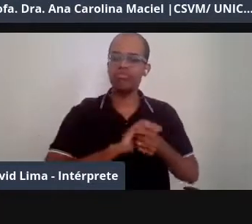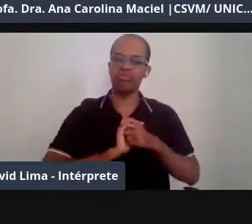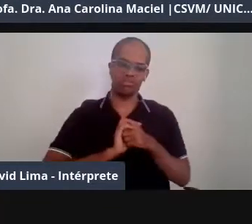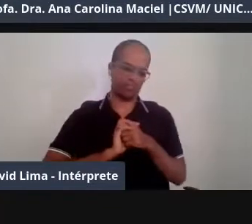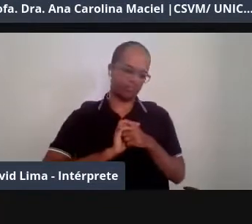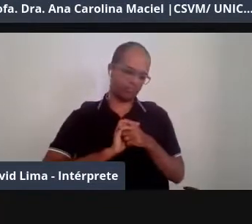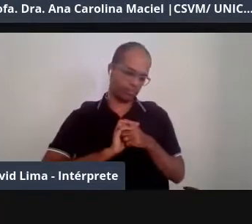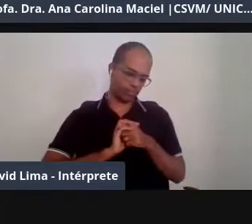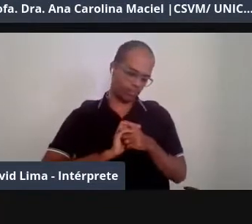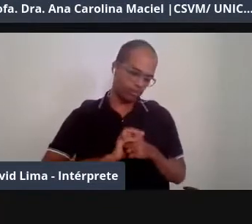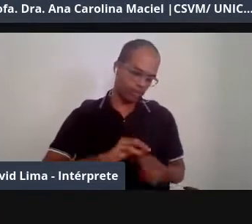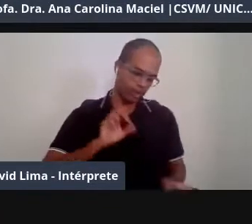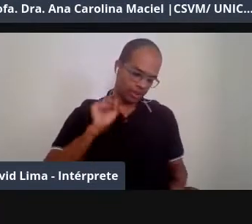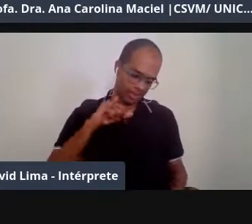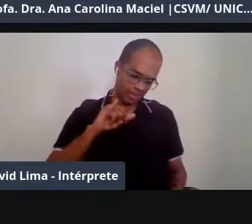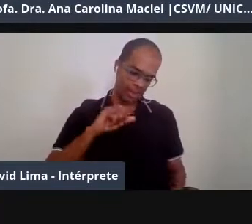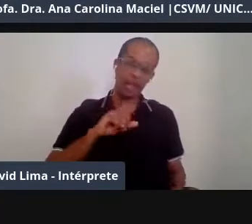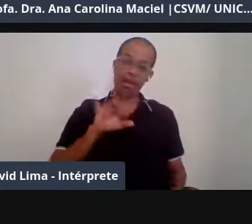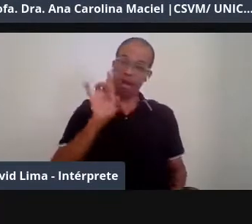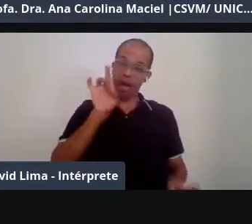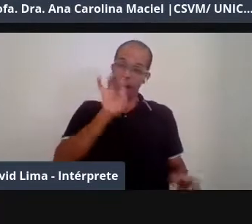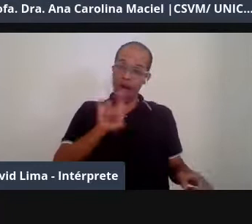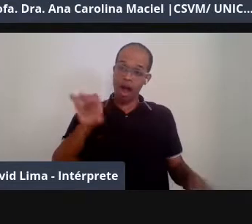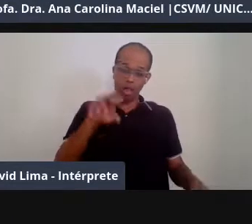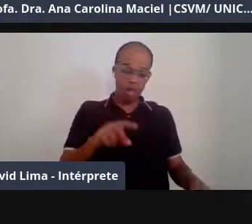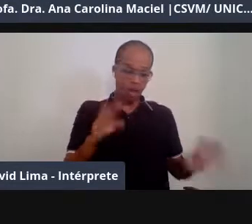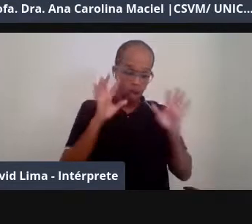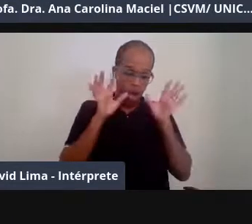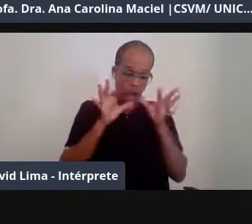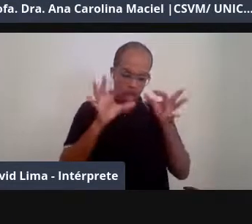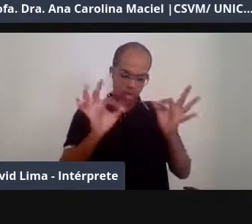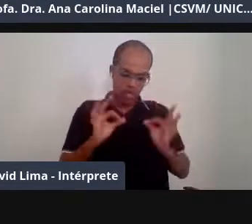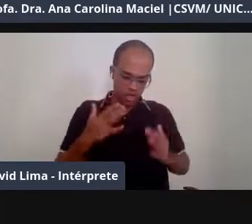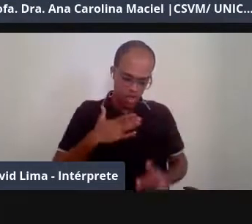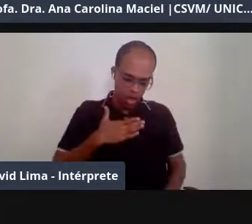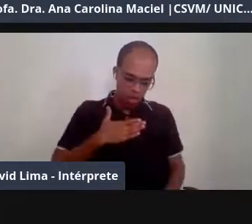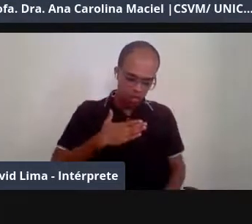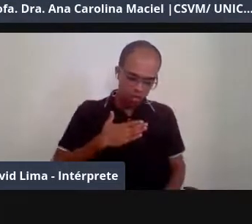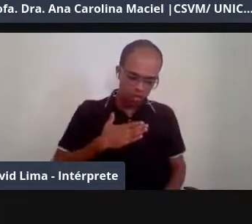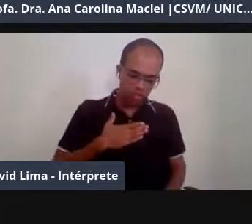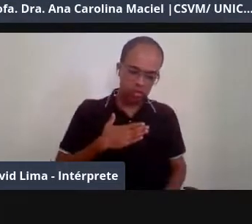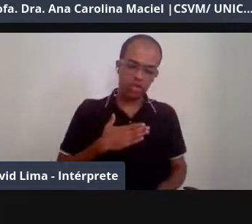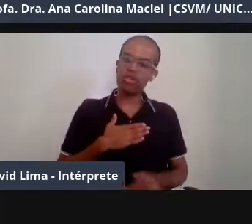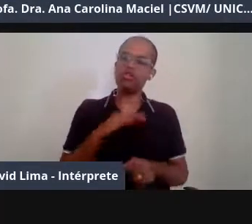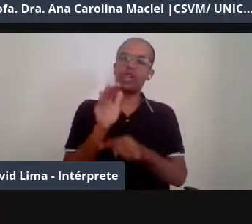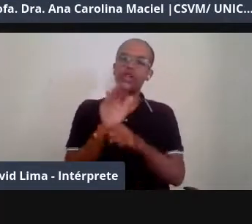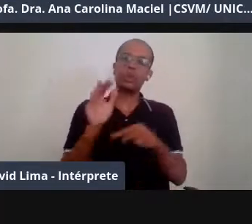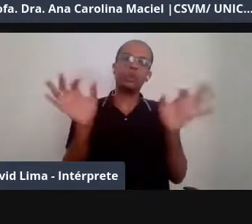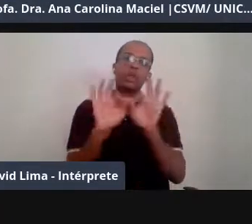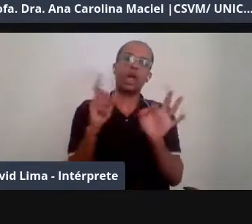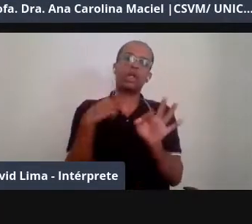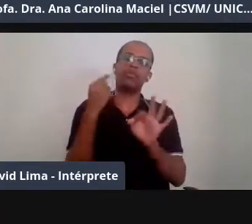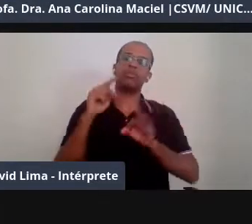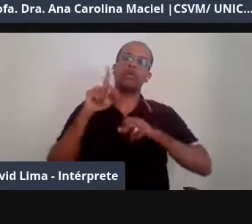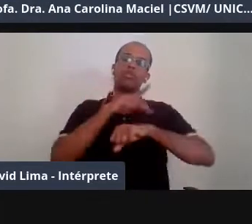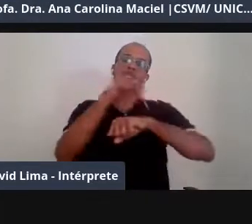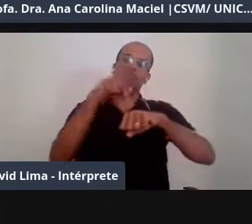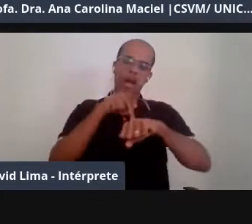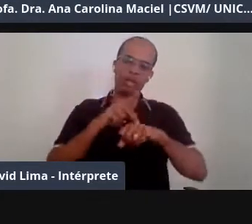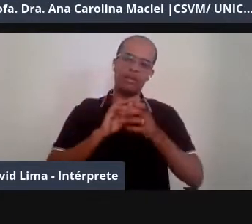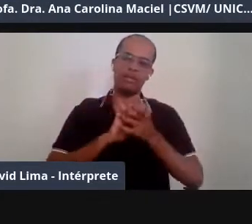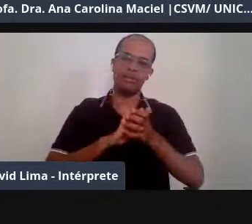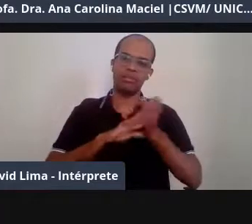Se cada um olhar para o seu umbigo, nós estaremos não contribuindo nada para o nosso país e para a humanidade. Então,